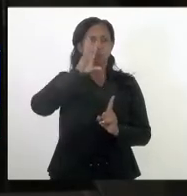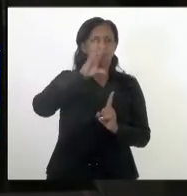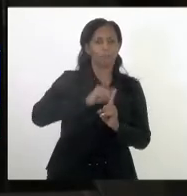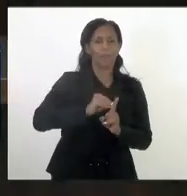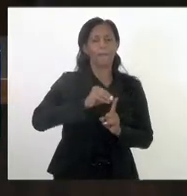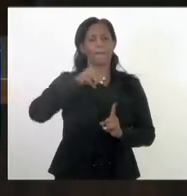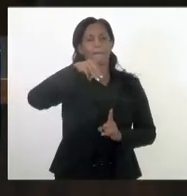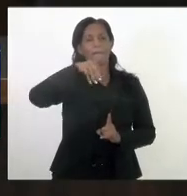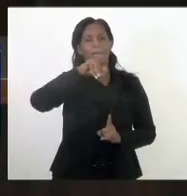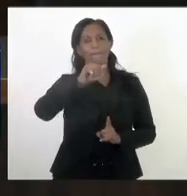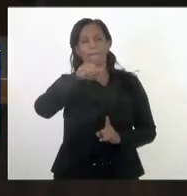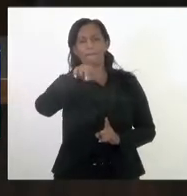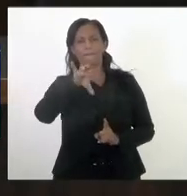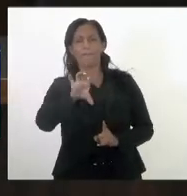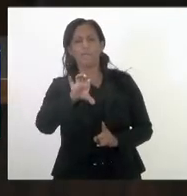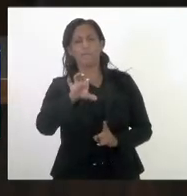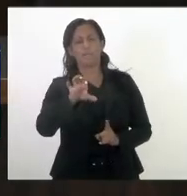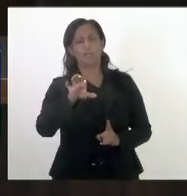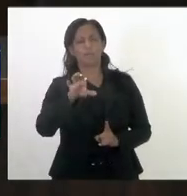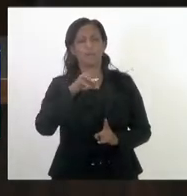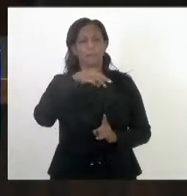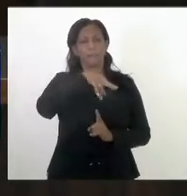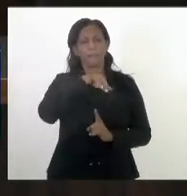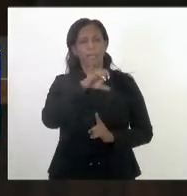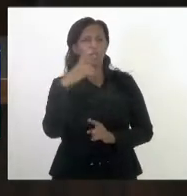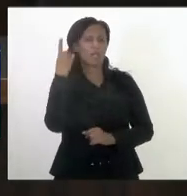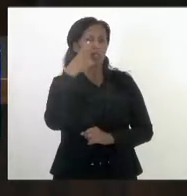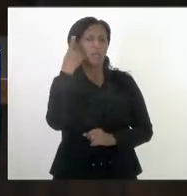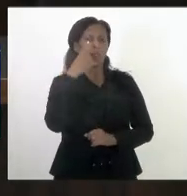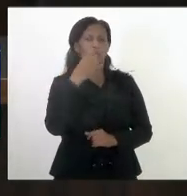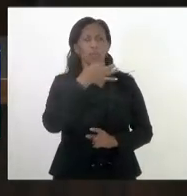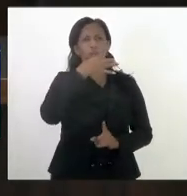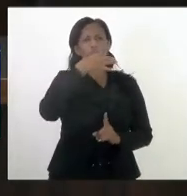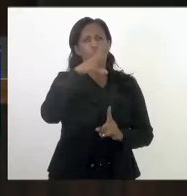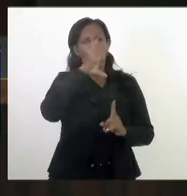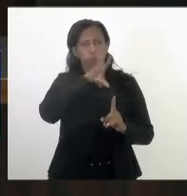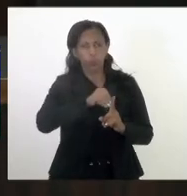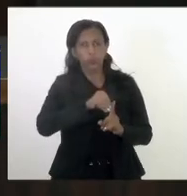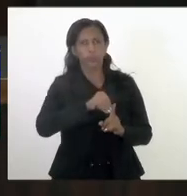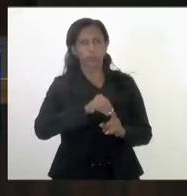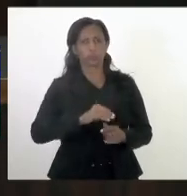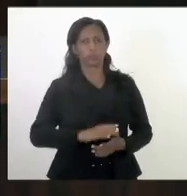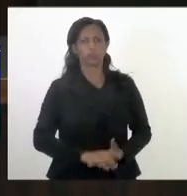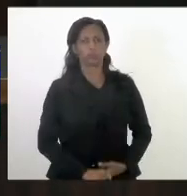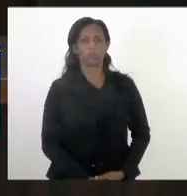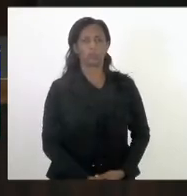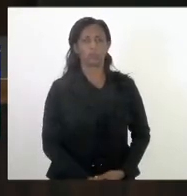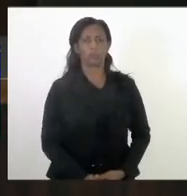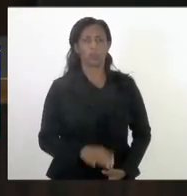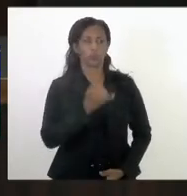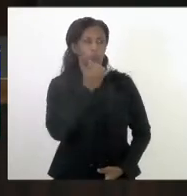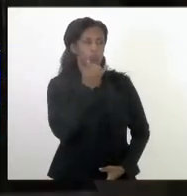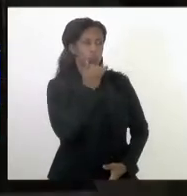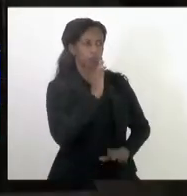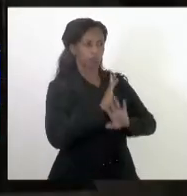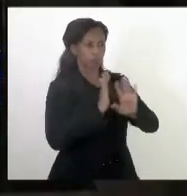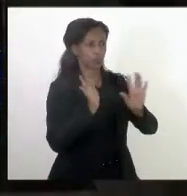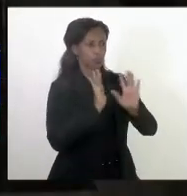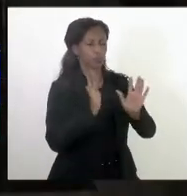Deputado Carlos Mink, desculpa, Alexandre. Deputado Carlos Mink, seu som, ok. Desculpa, Alexandre. Não, pois não, presidente.